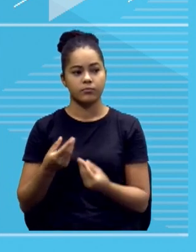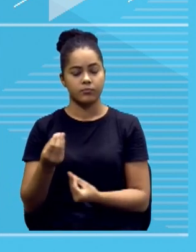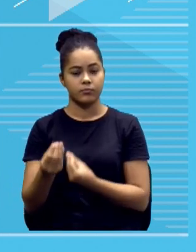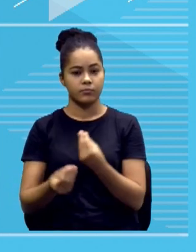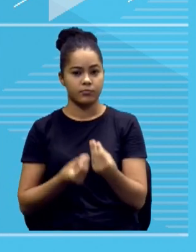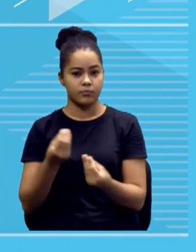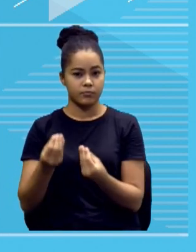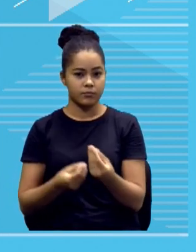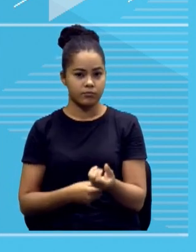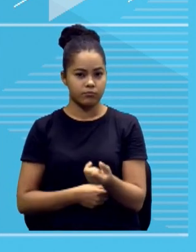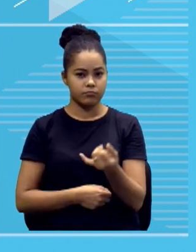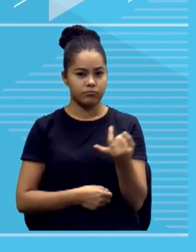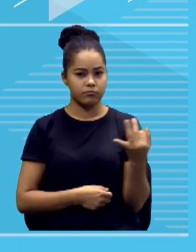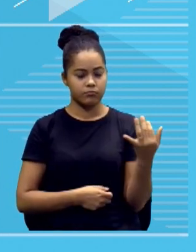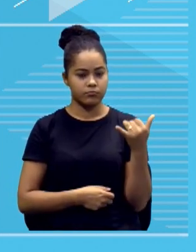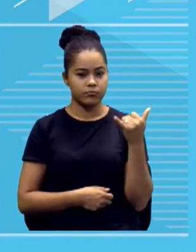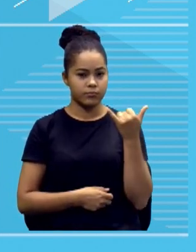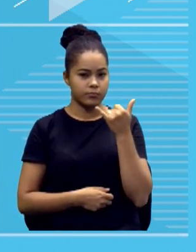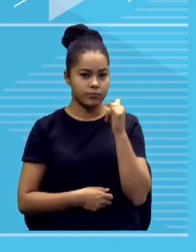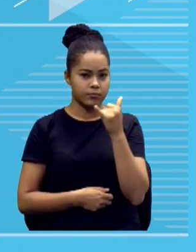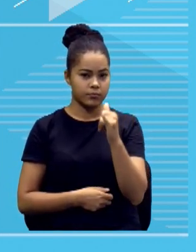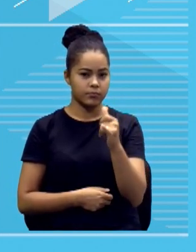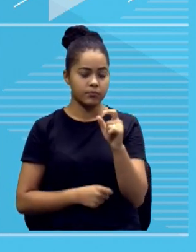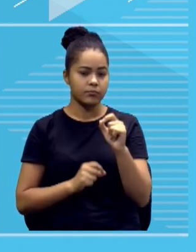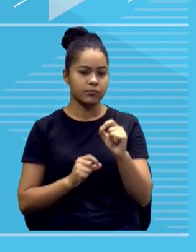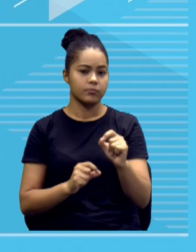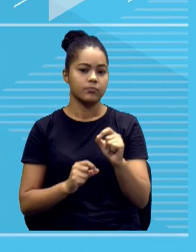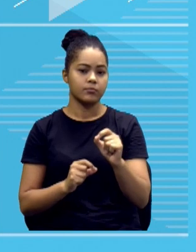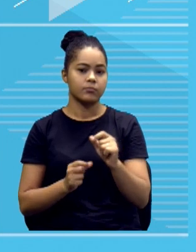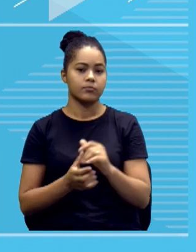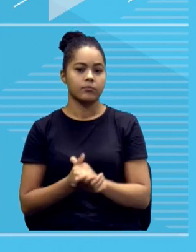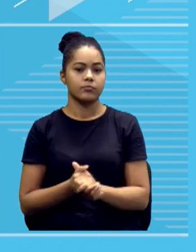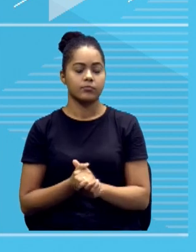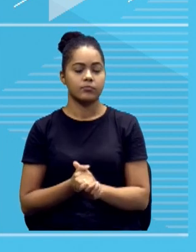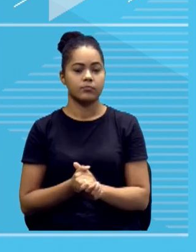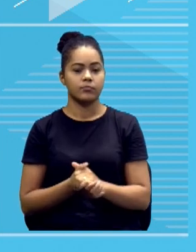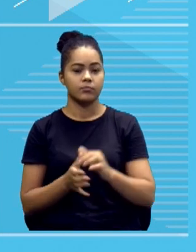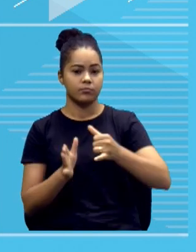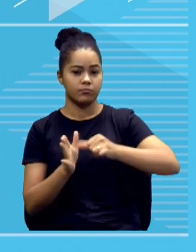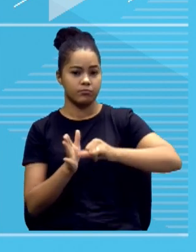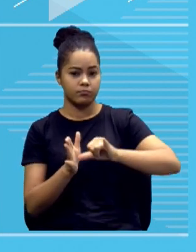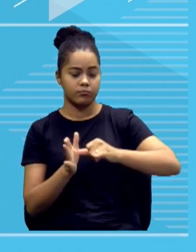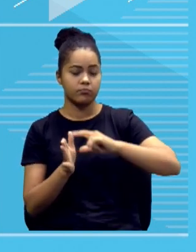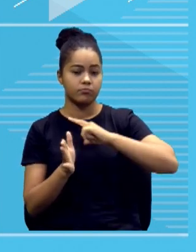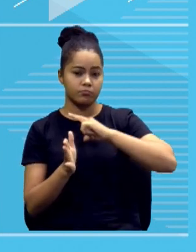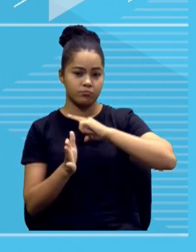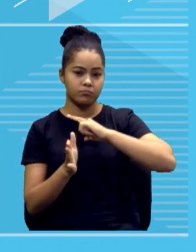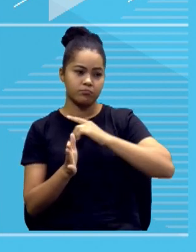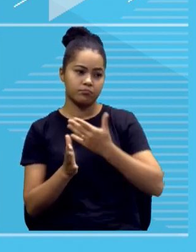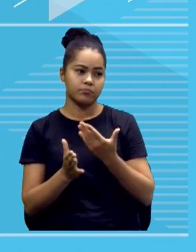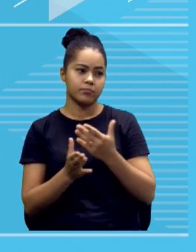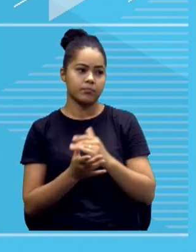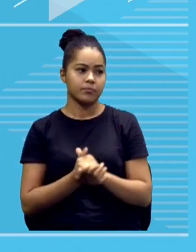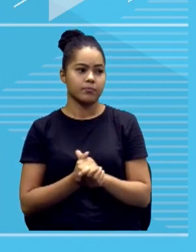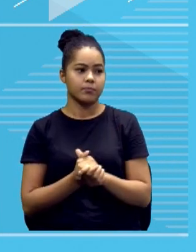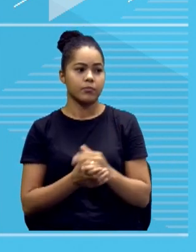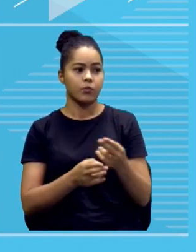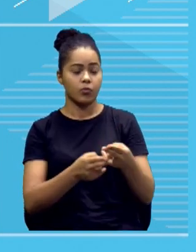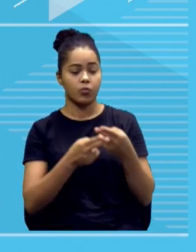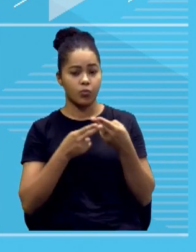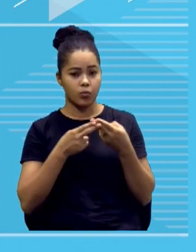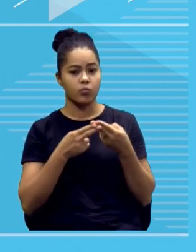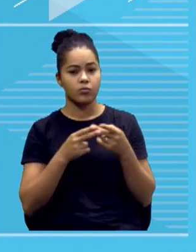quantidade de energia que um gerador fornece a cada carga que ele tem. Então, a gente chega na equação